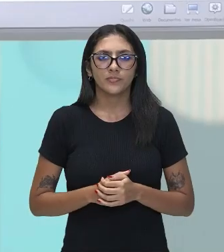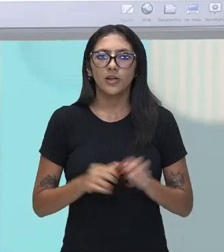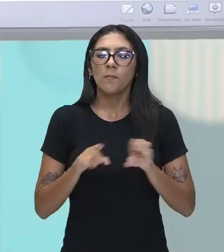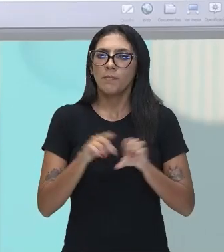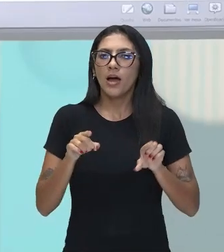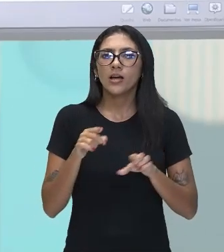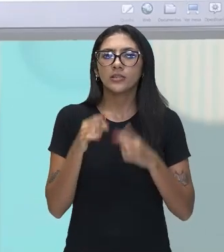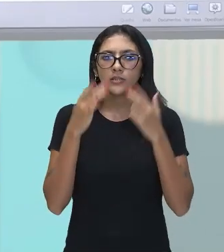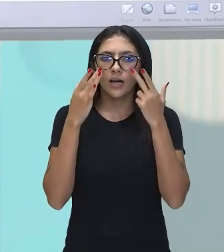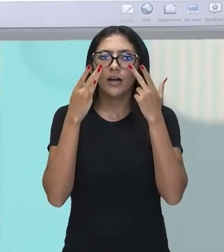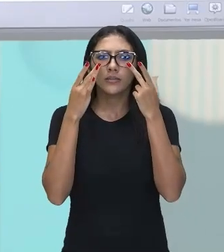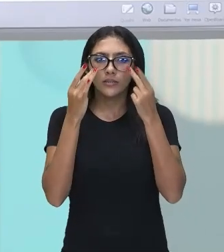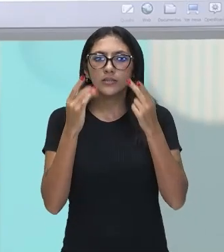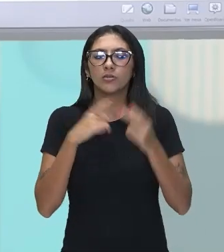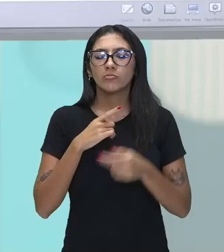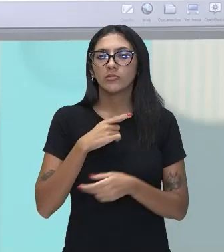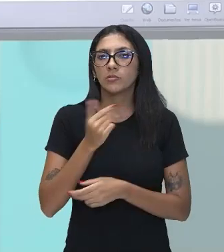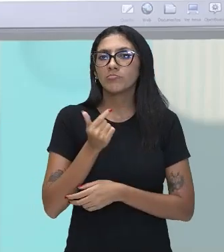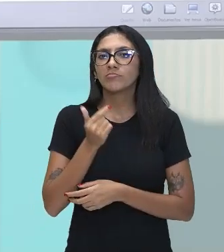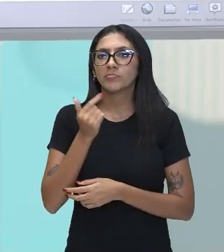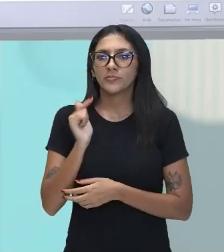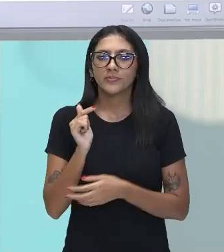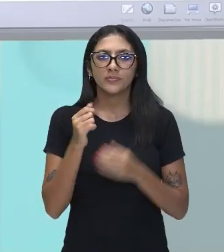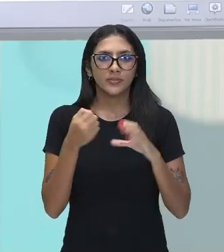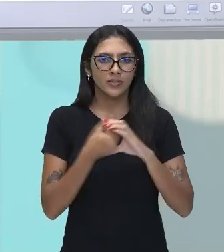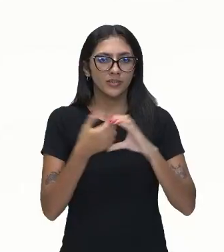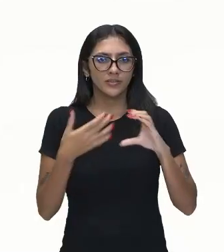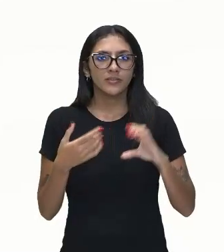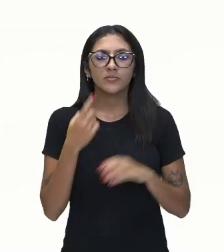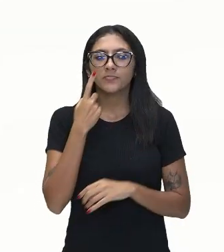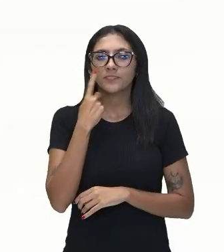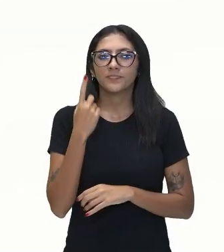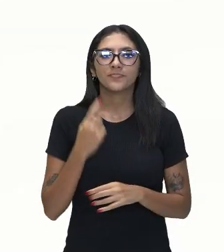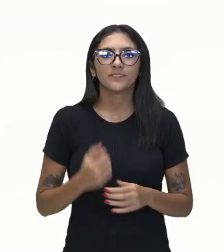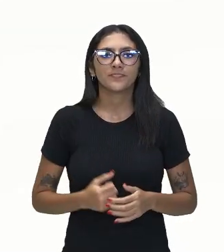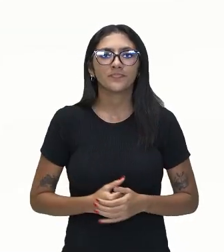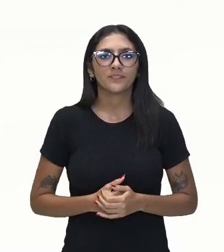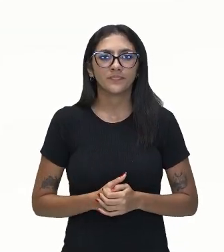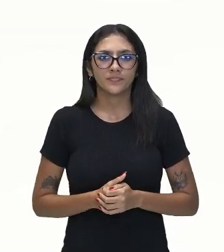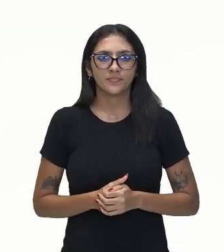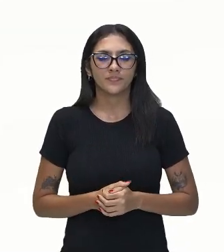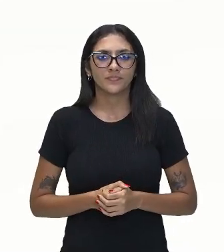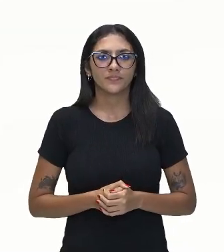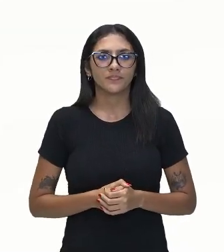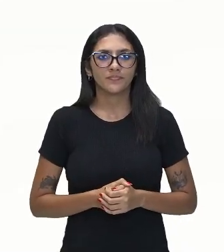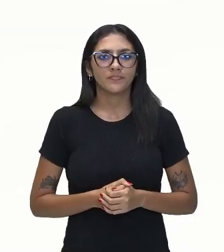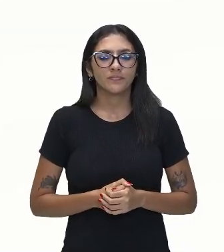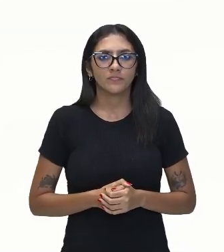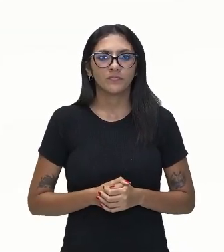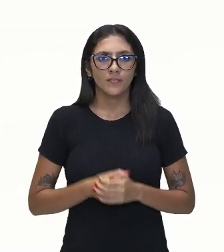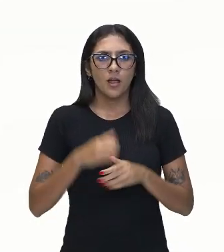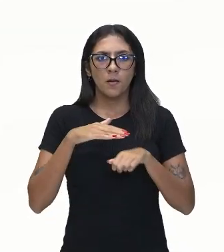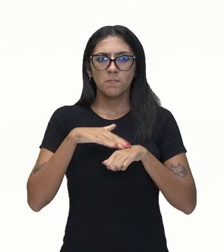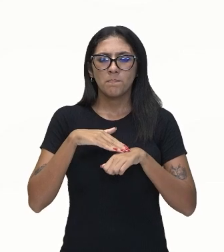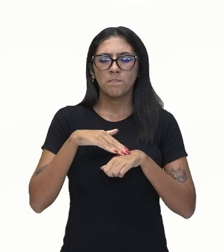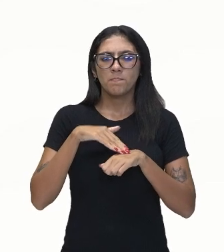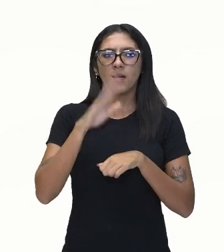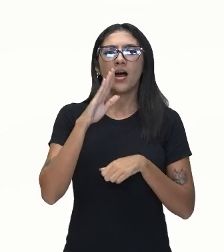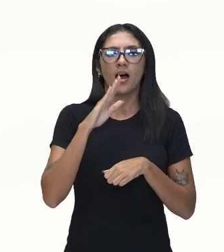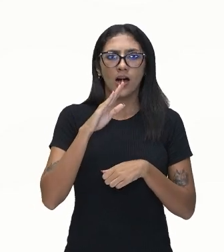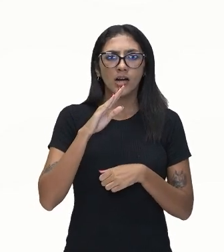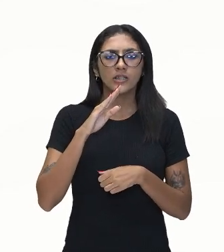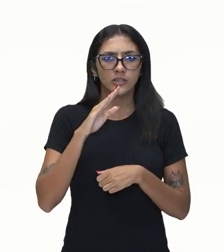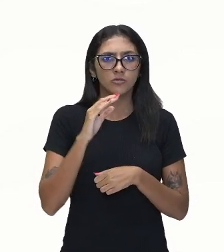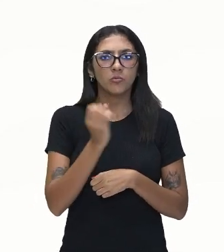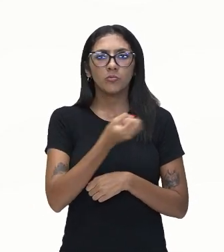algumas outras situações. Então, vamos para o exemplo. Veja. Mais de 1.000 pessoas